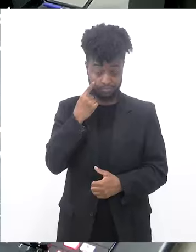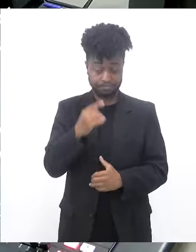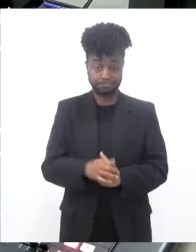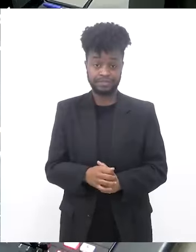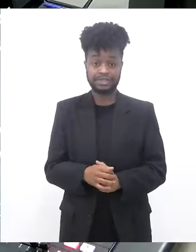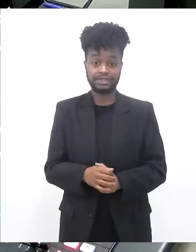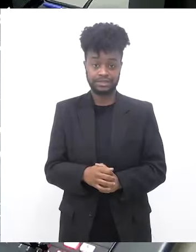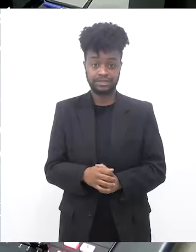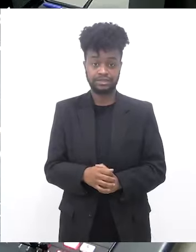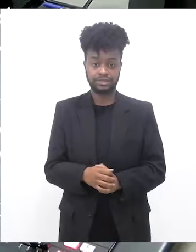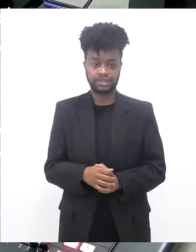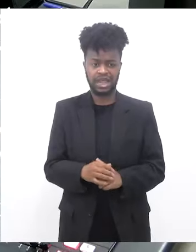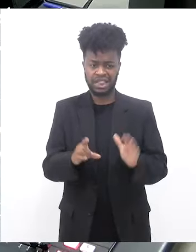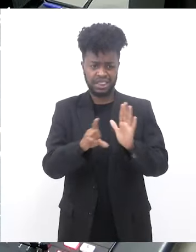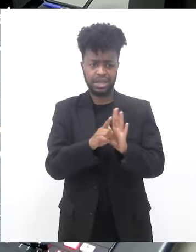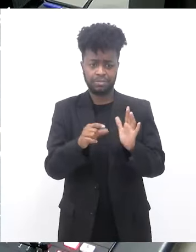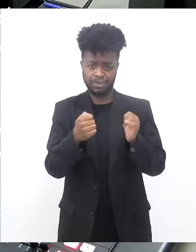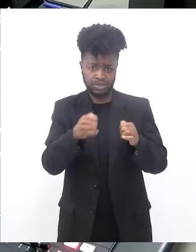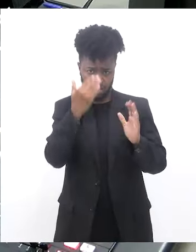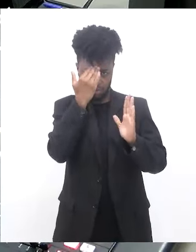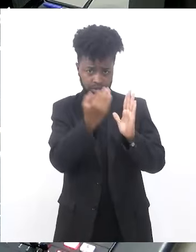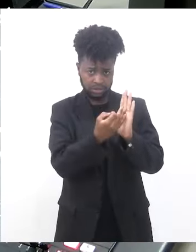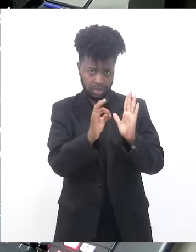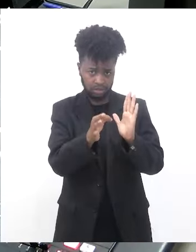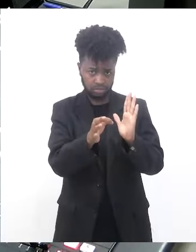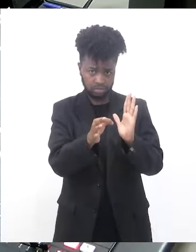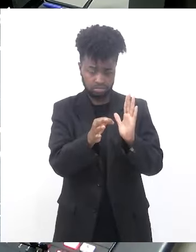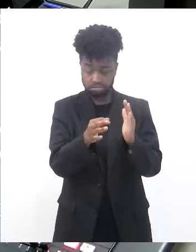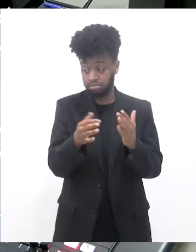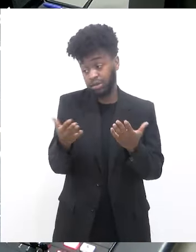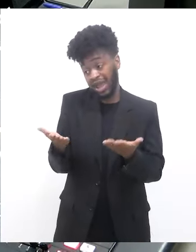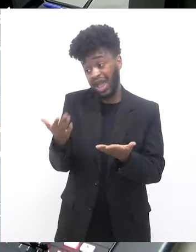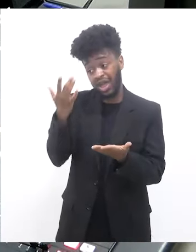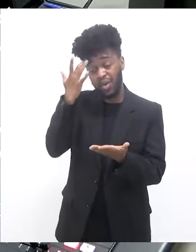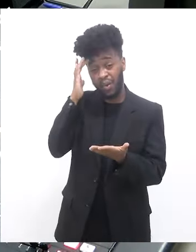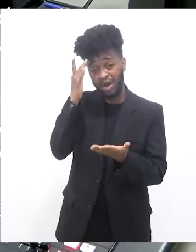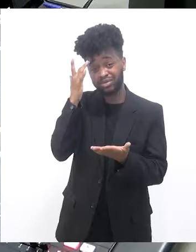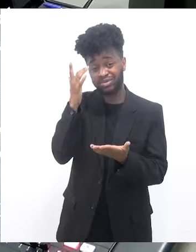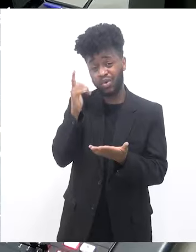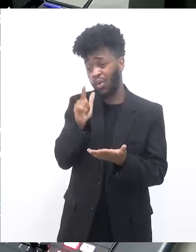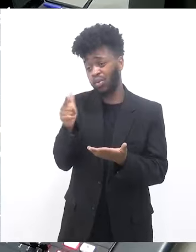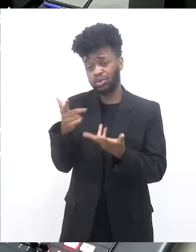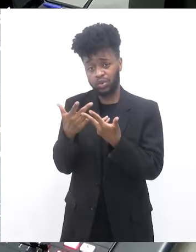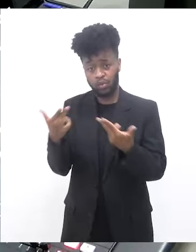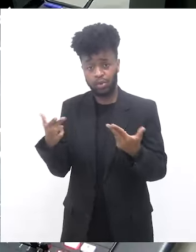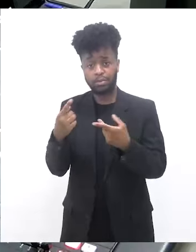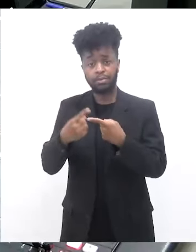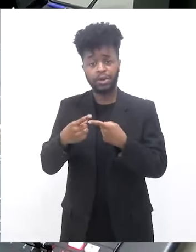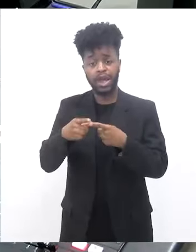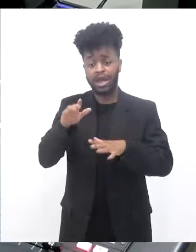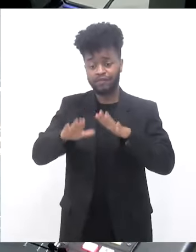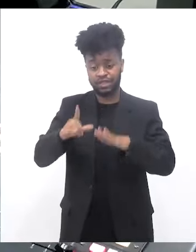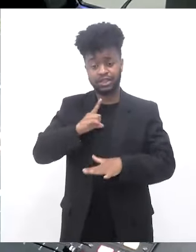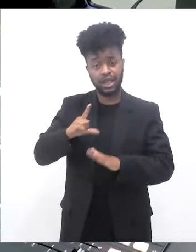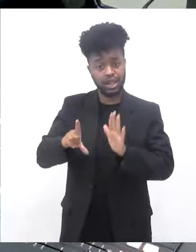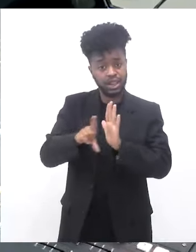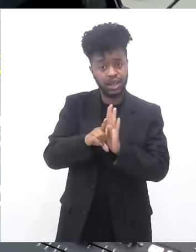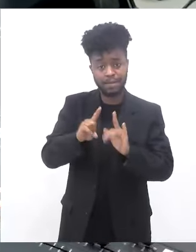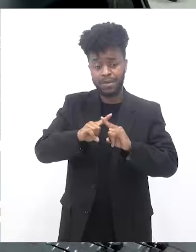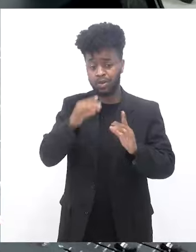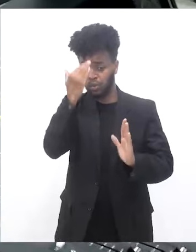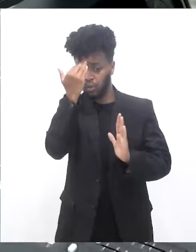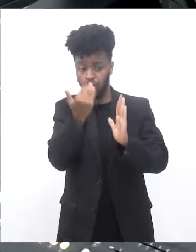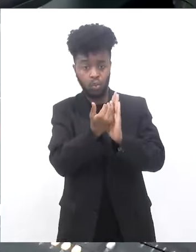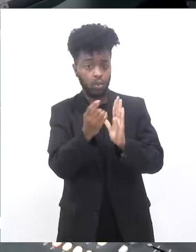Olha, a lei não é para ser cumprida? Eu acho que... Mas aí é outra coisa, né? Às vezes ela existe e